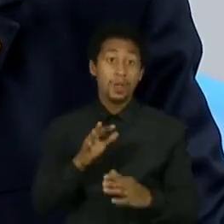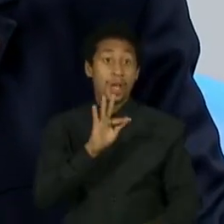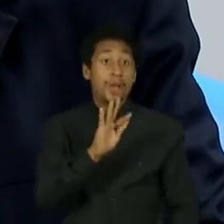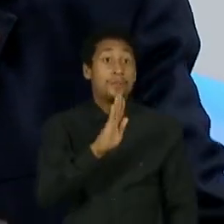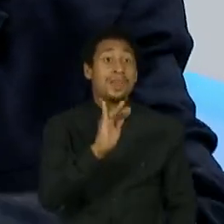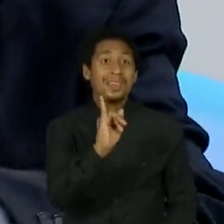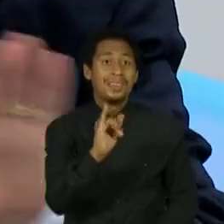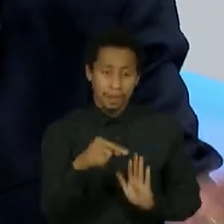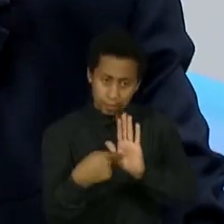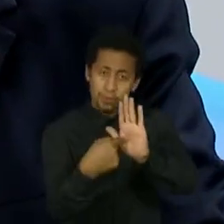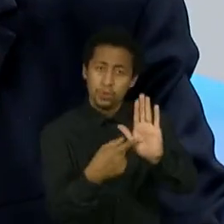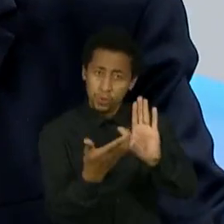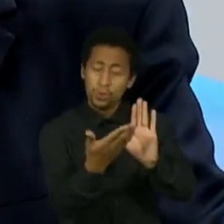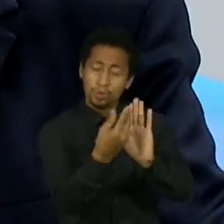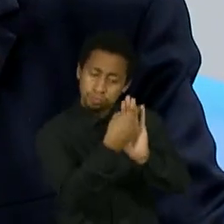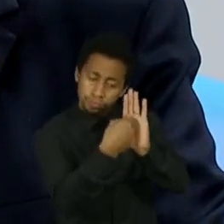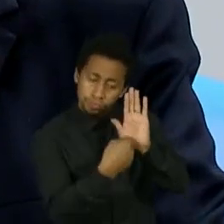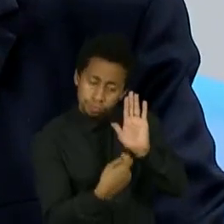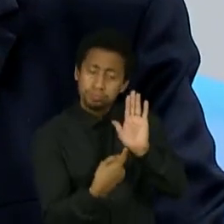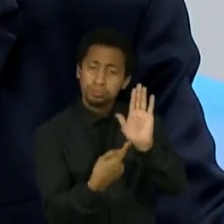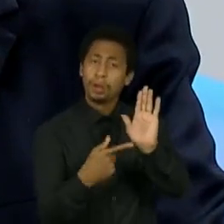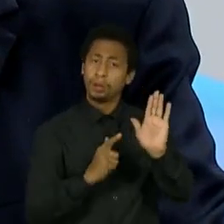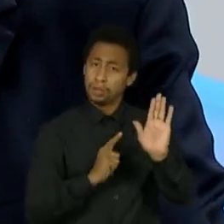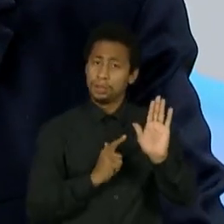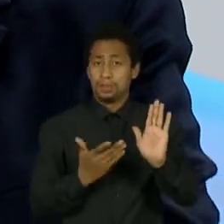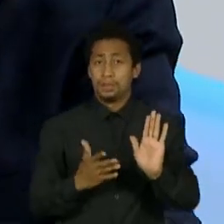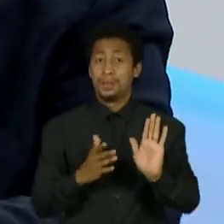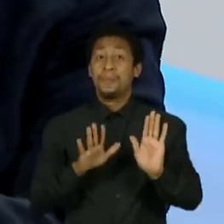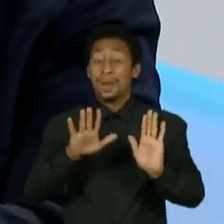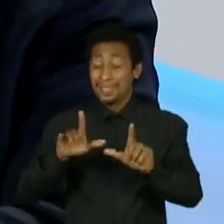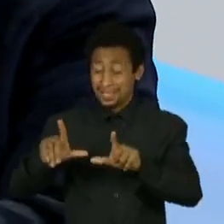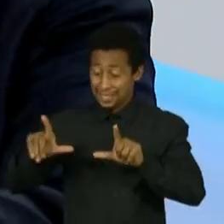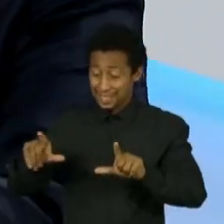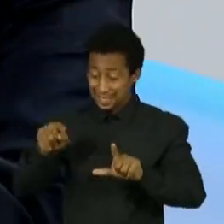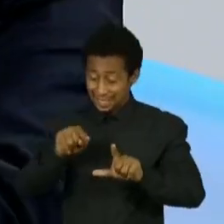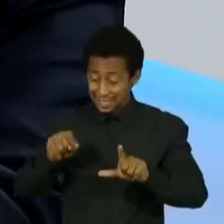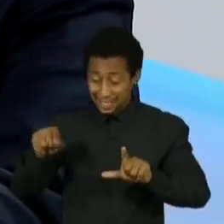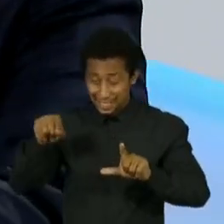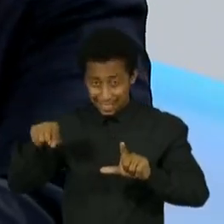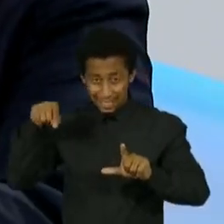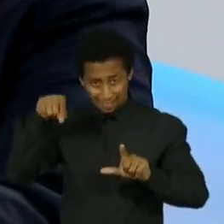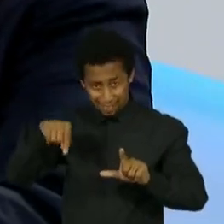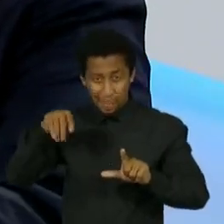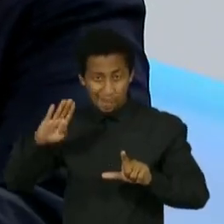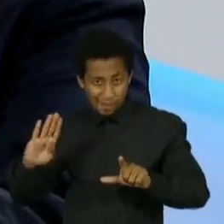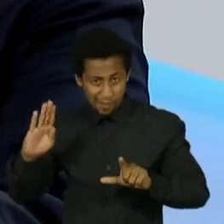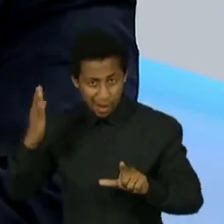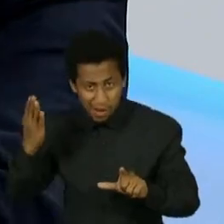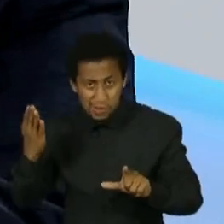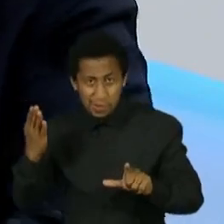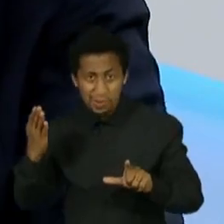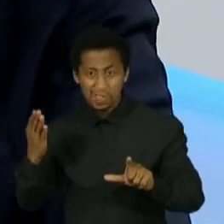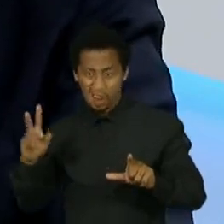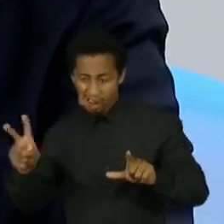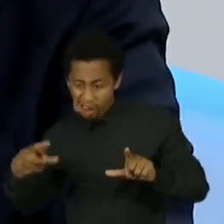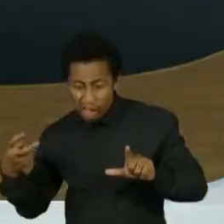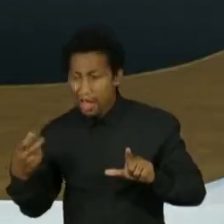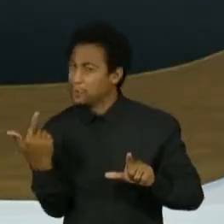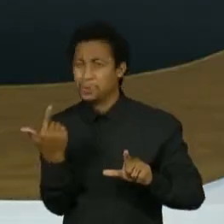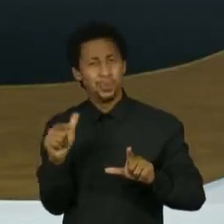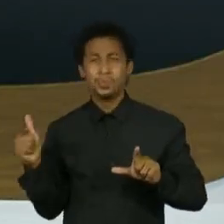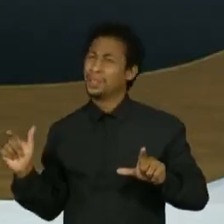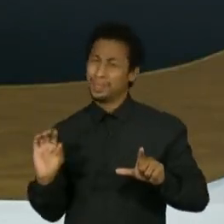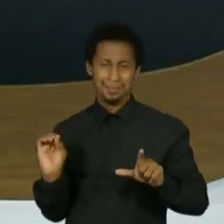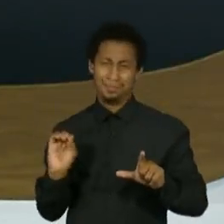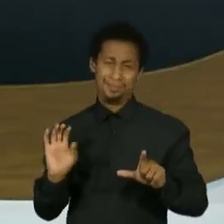isso e isso nada tem a ver com as urnas eletrônicas tem a ver como todas as instituições com a proteção